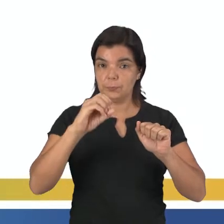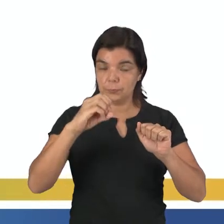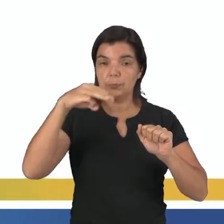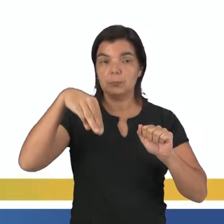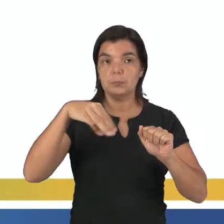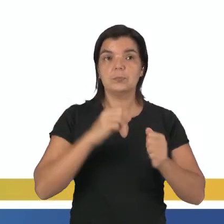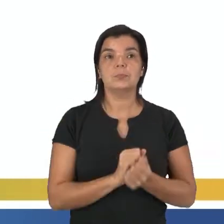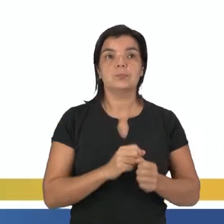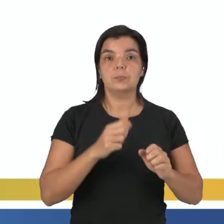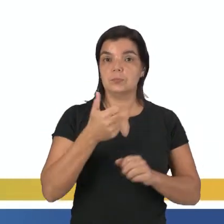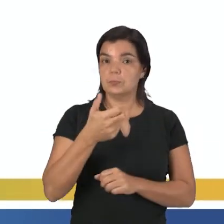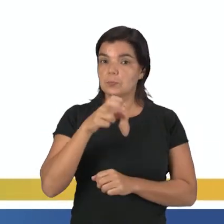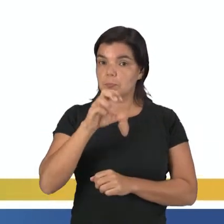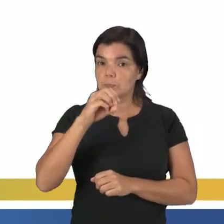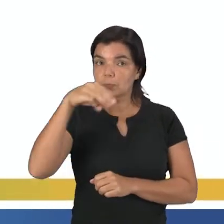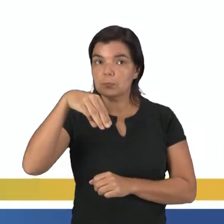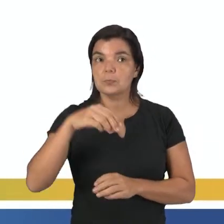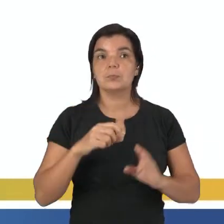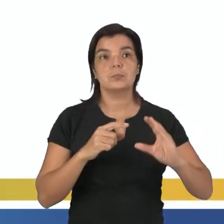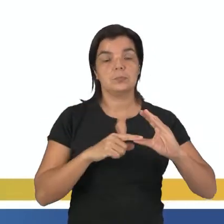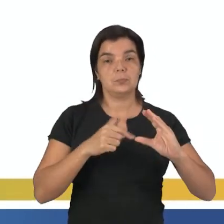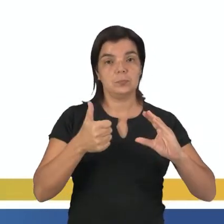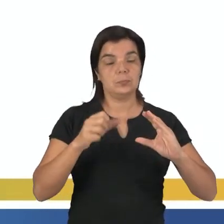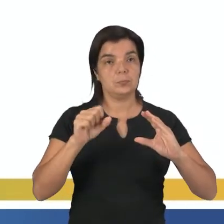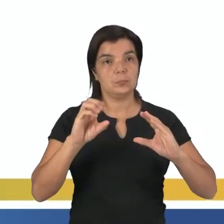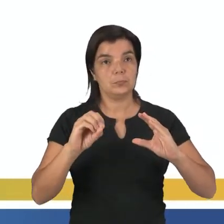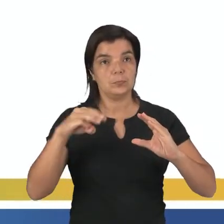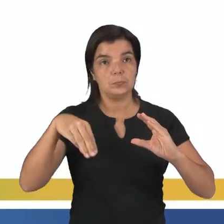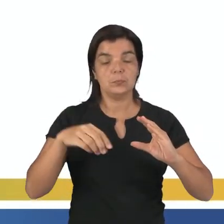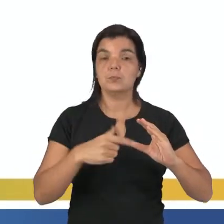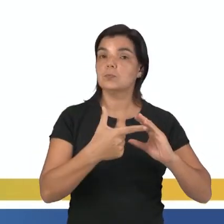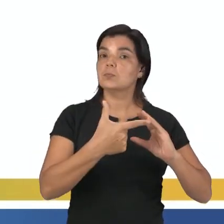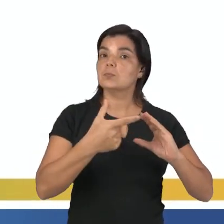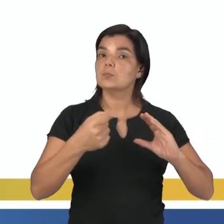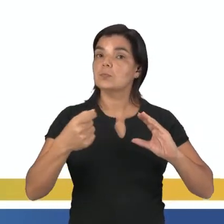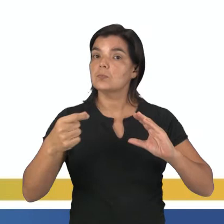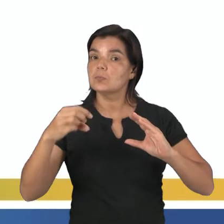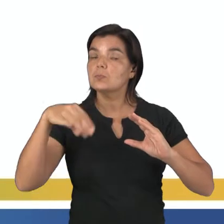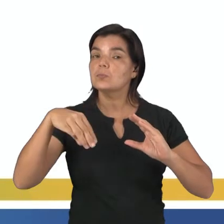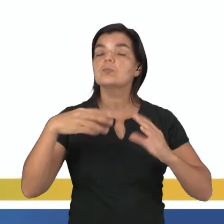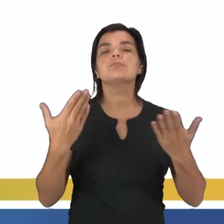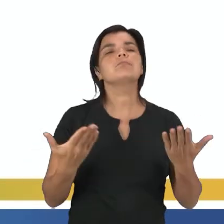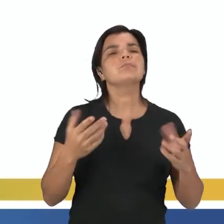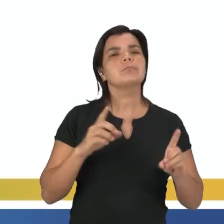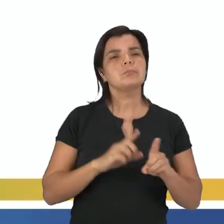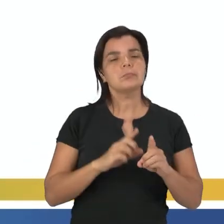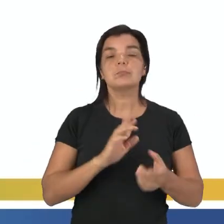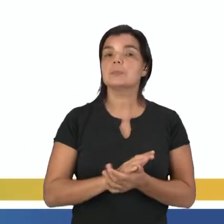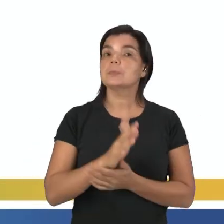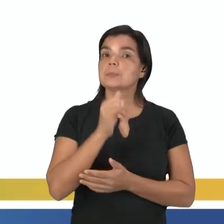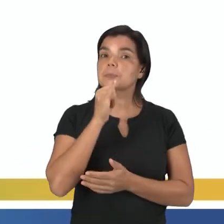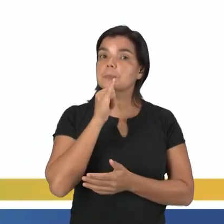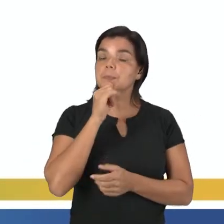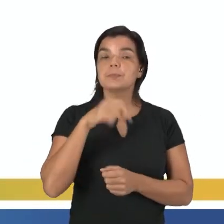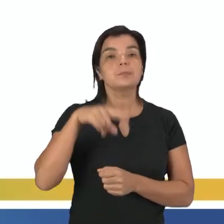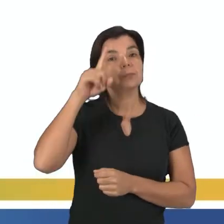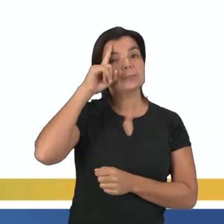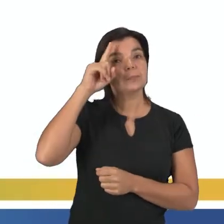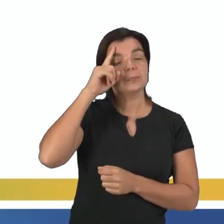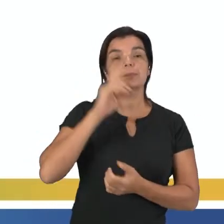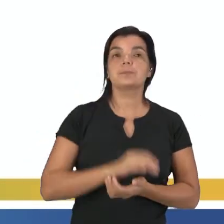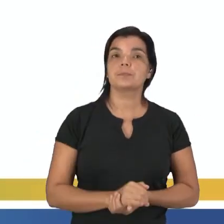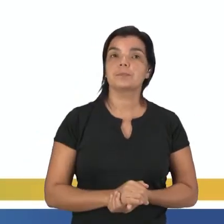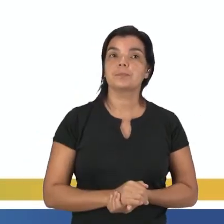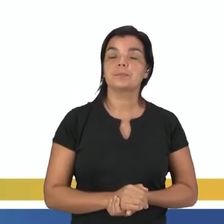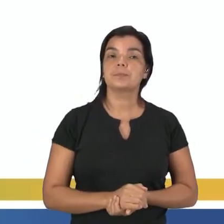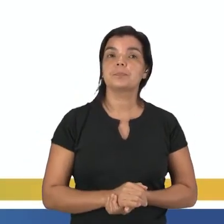minutos, 150 minutos, 180 minutos ou 200 minutos. Então, isso é um exemplo prático do dia a dia. Então,